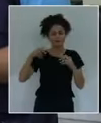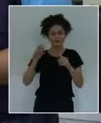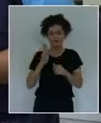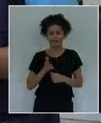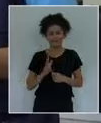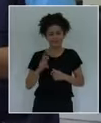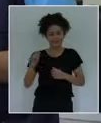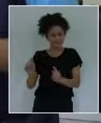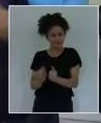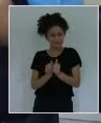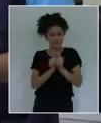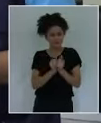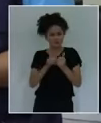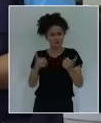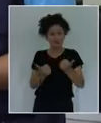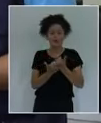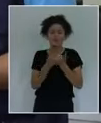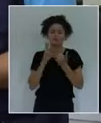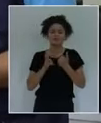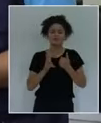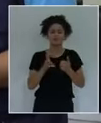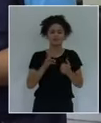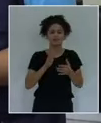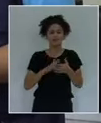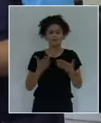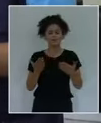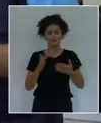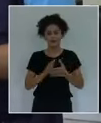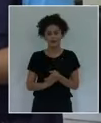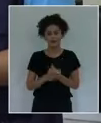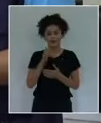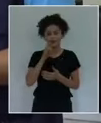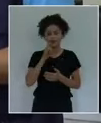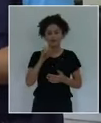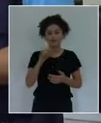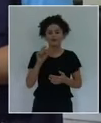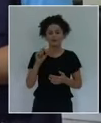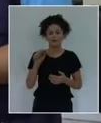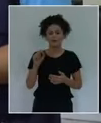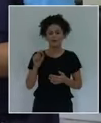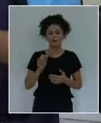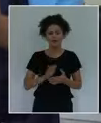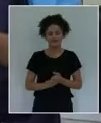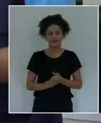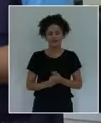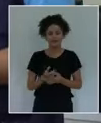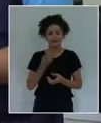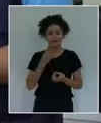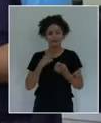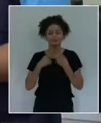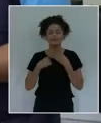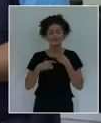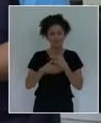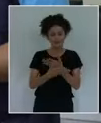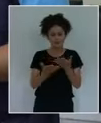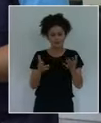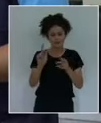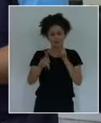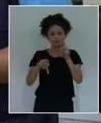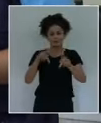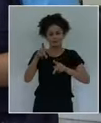lado, me dando força, me dando ajuda. E só falar que deseja a nossa população aí que a